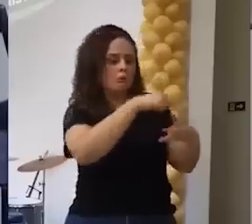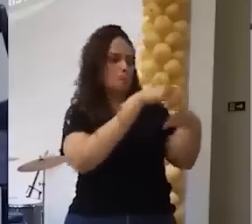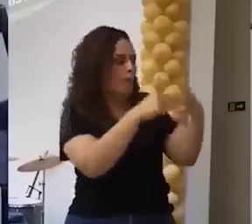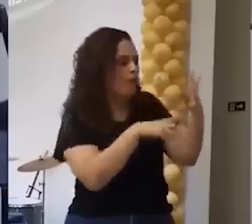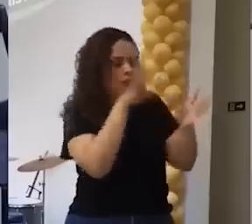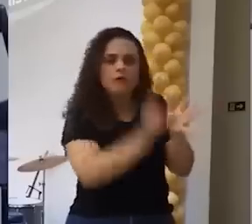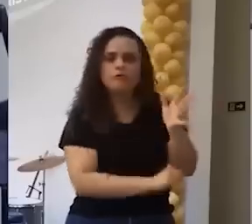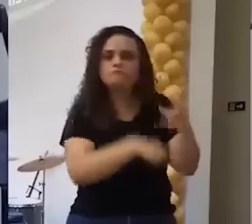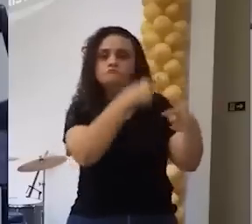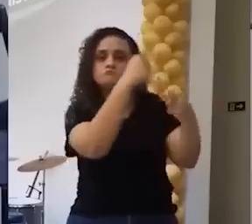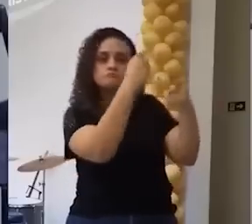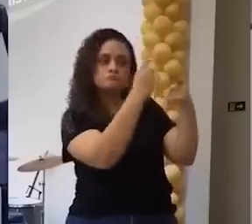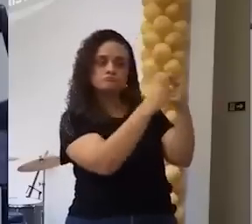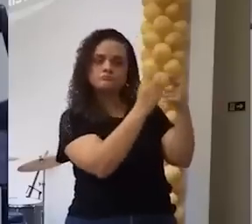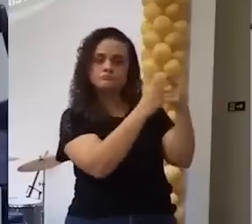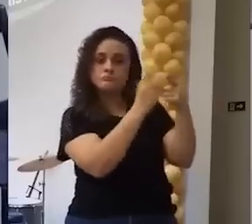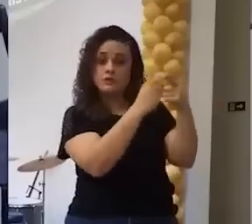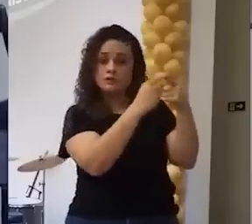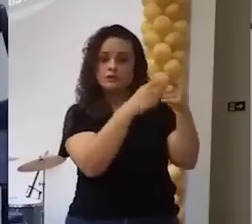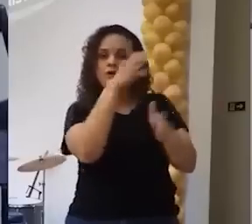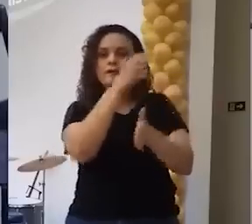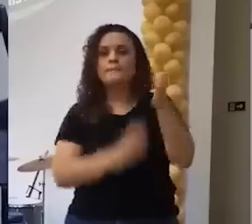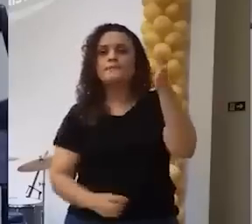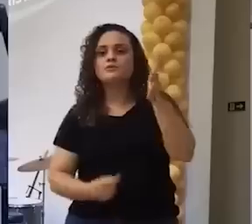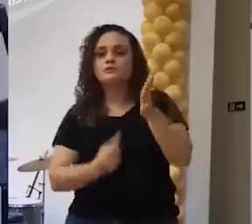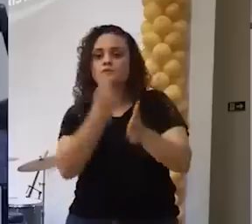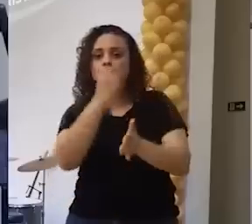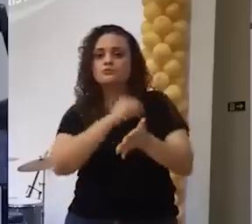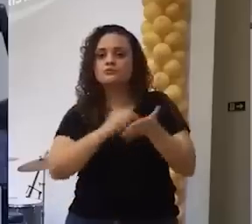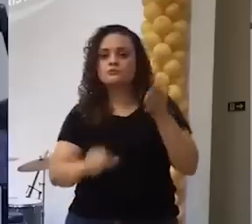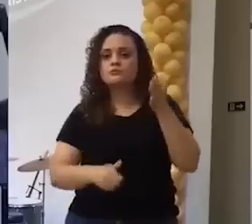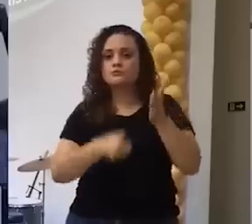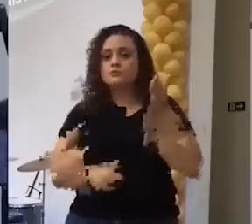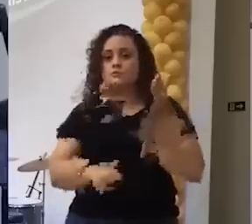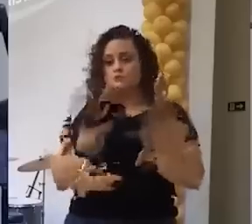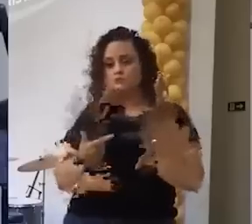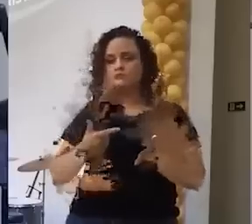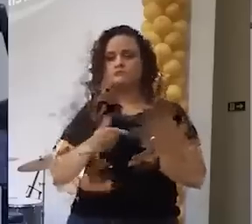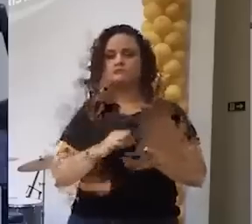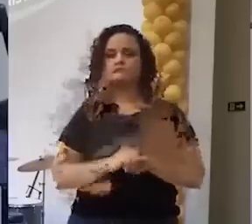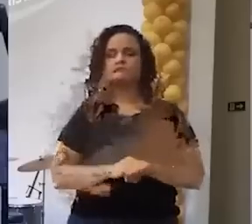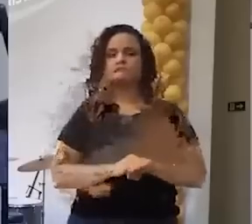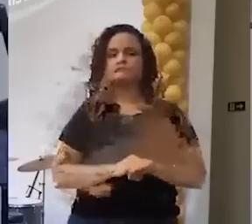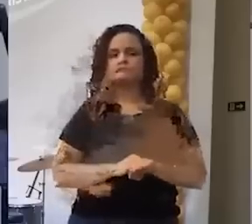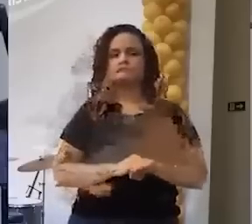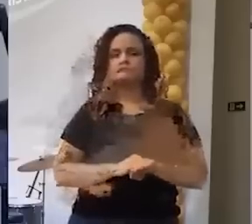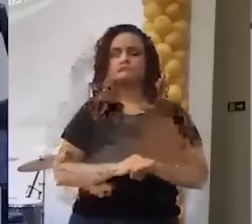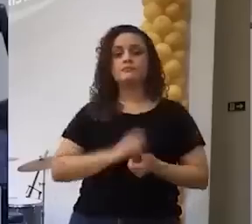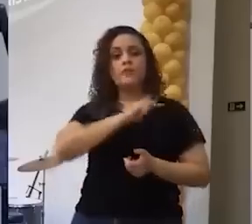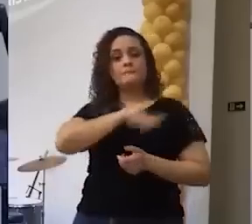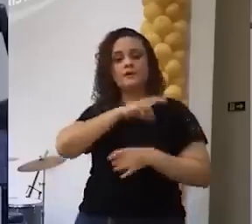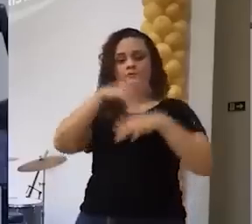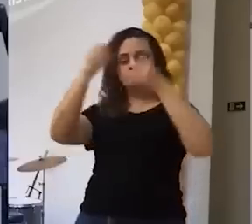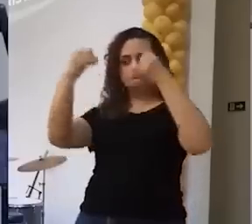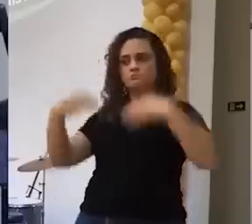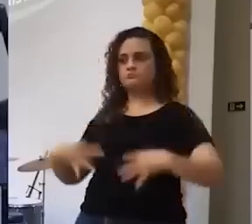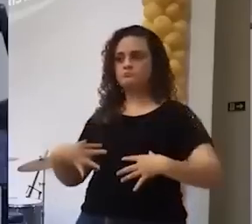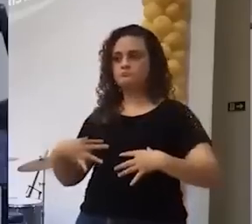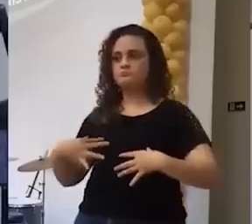O primeiro ladrão da alegria está aí no capítulo 1, versículo 12, confira comigo. Paulo escreve e diz assim: meus